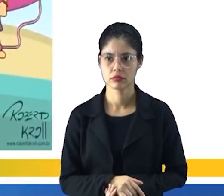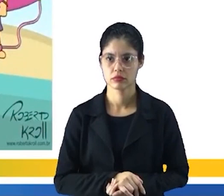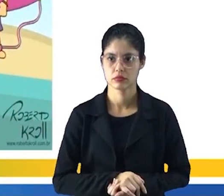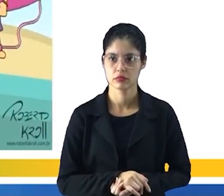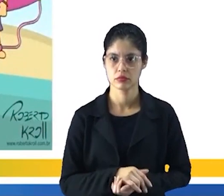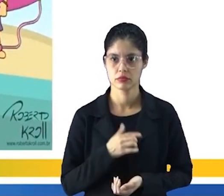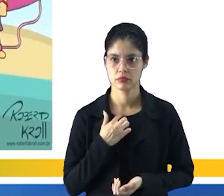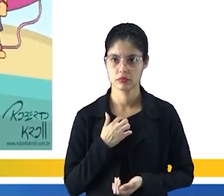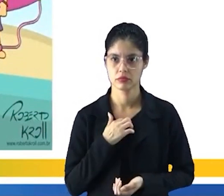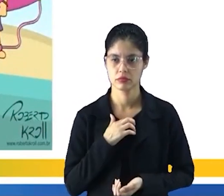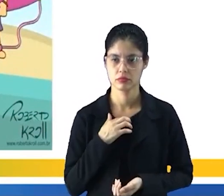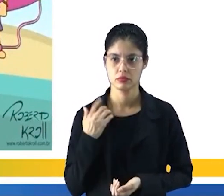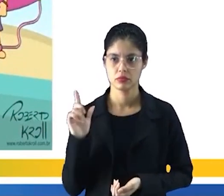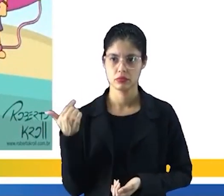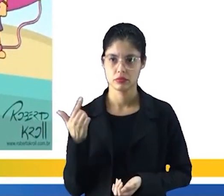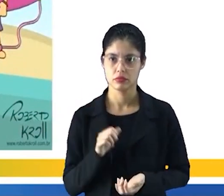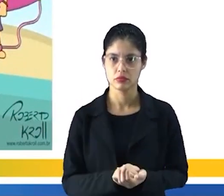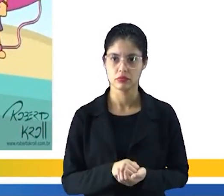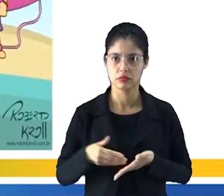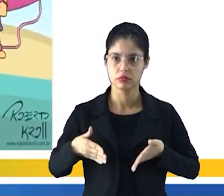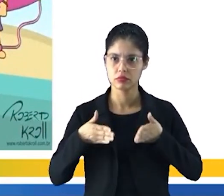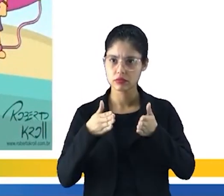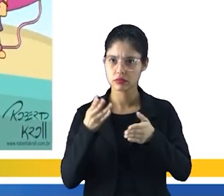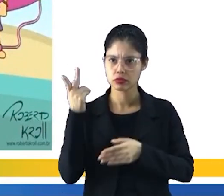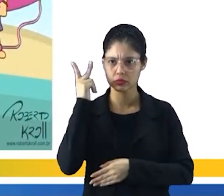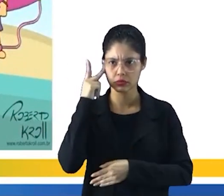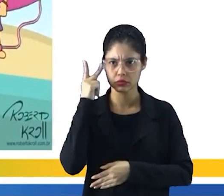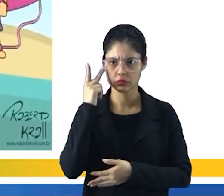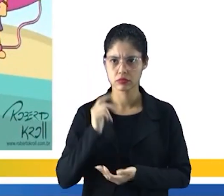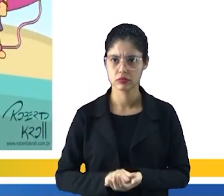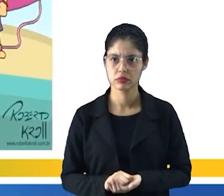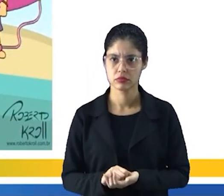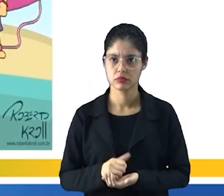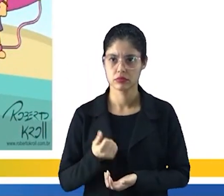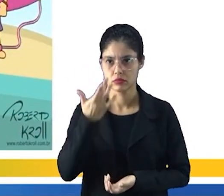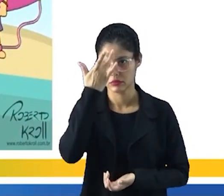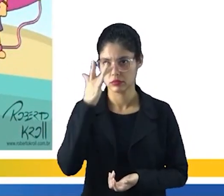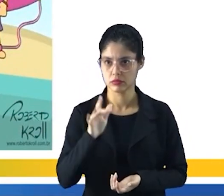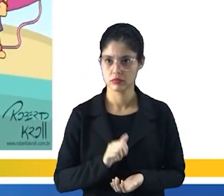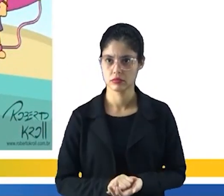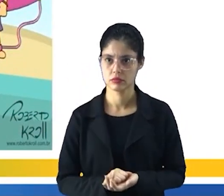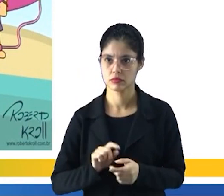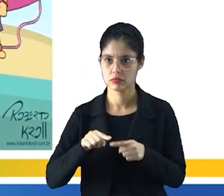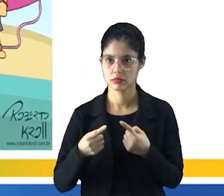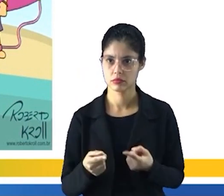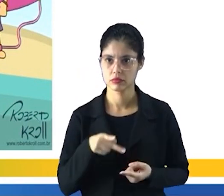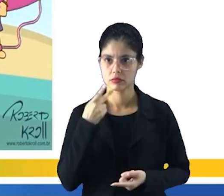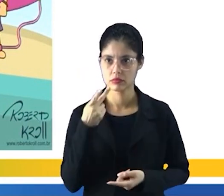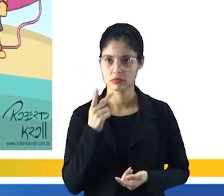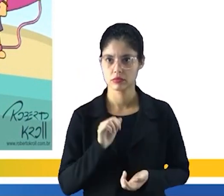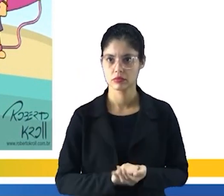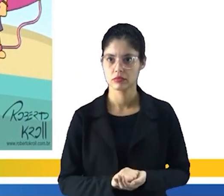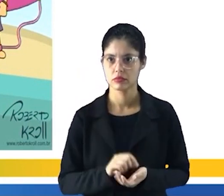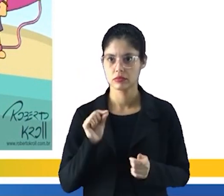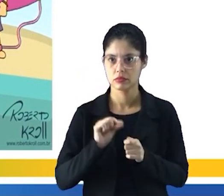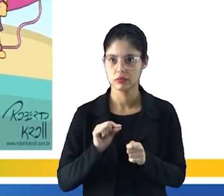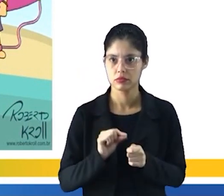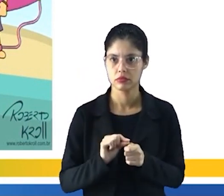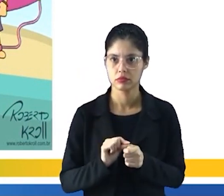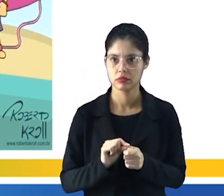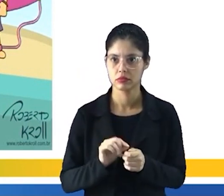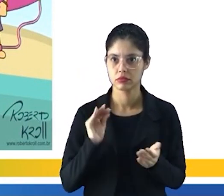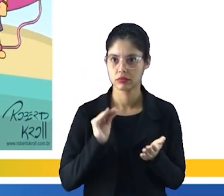ó, outro exemplo. Essa estrada vai para São Paulo? Sei não, doutor. Mas se ela for, vai fazer